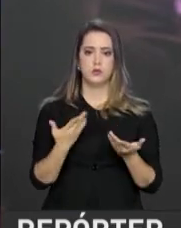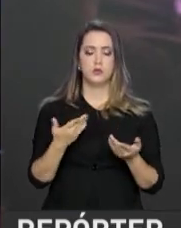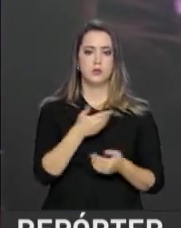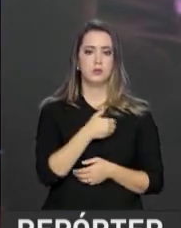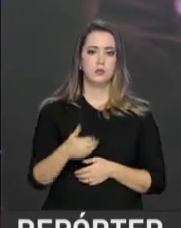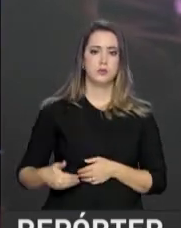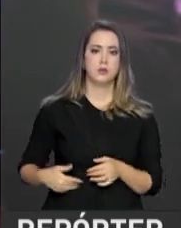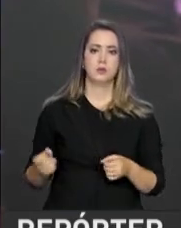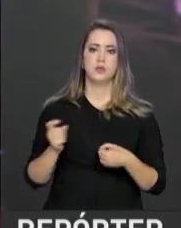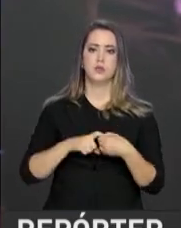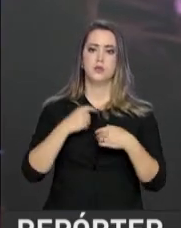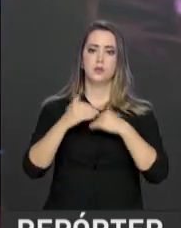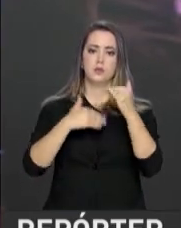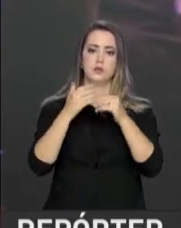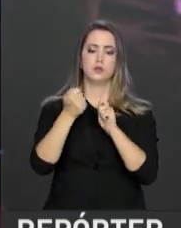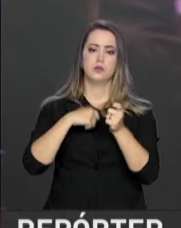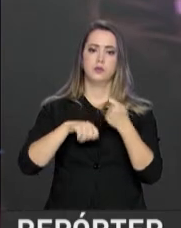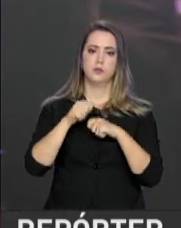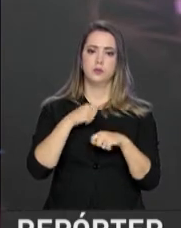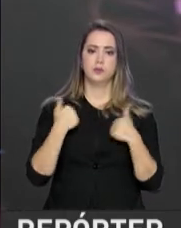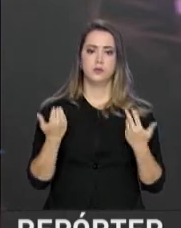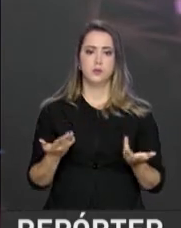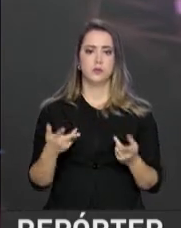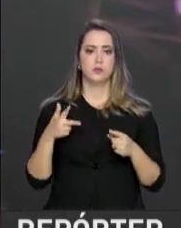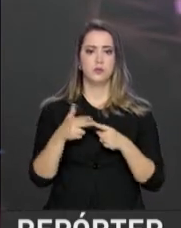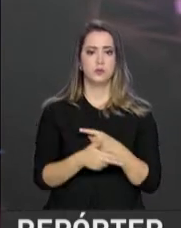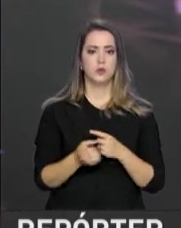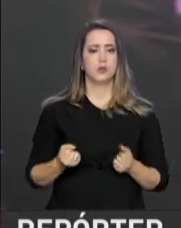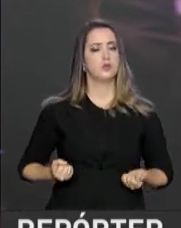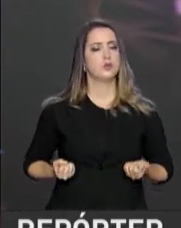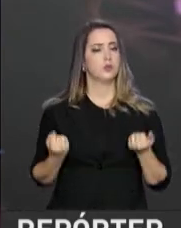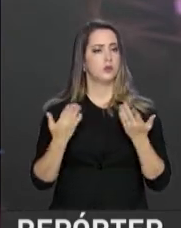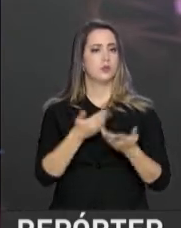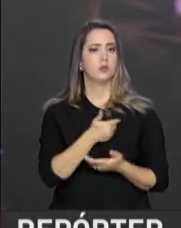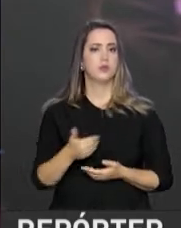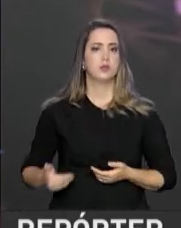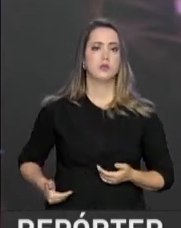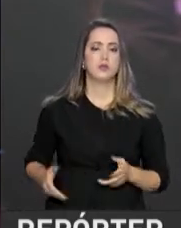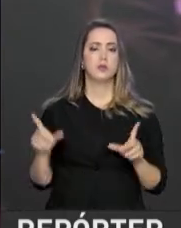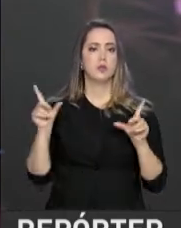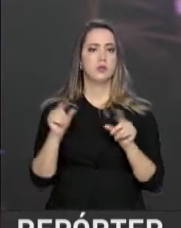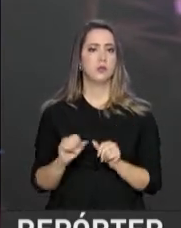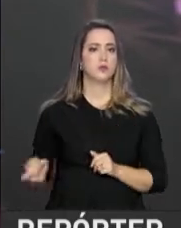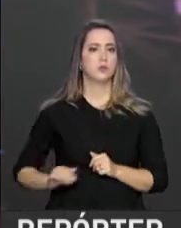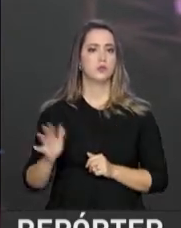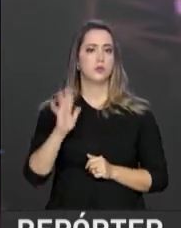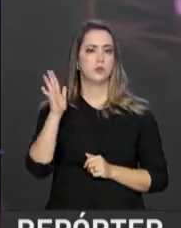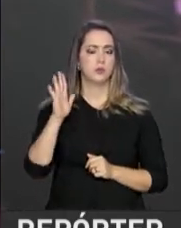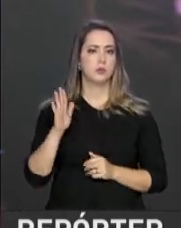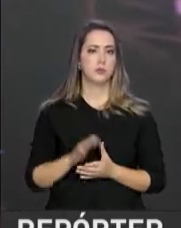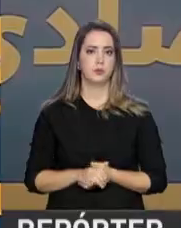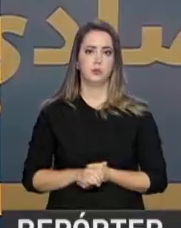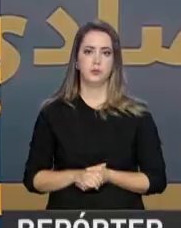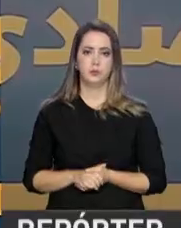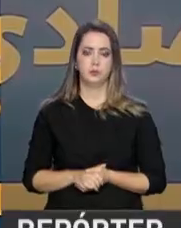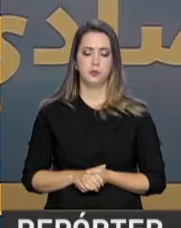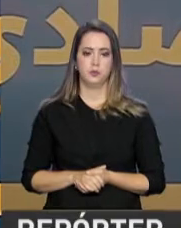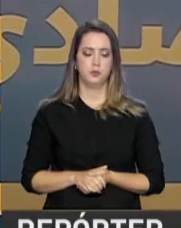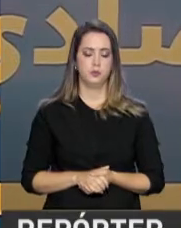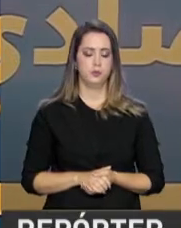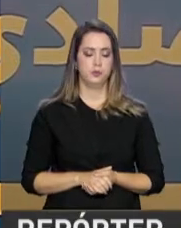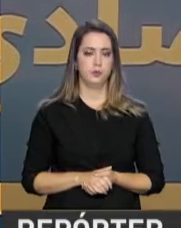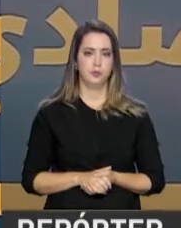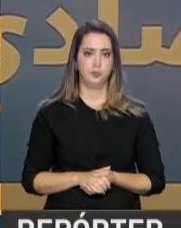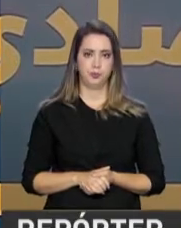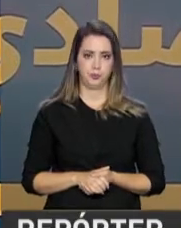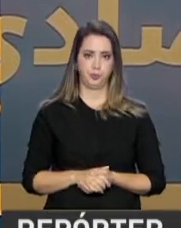retomada do crescimento da economia como o corte dos gastos públicos ea queda dos juros e da inflação nós temos a inflação